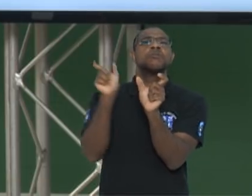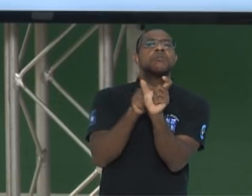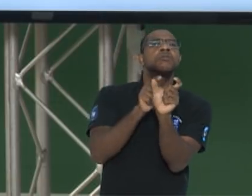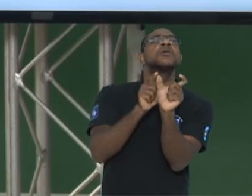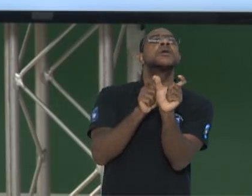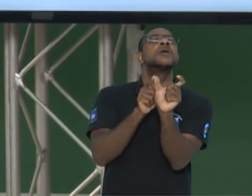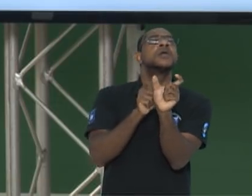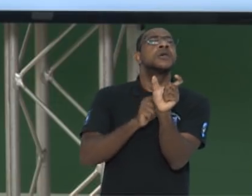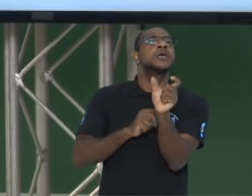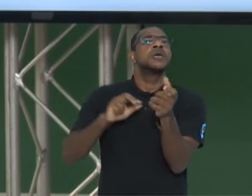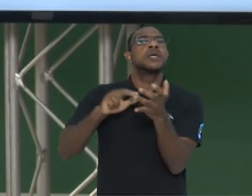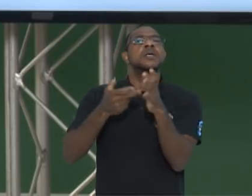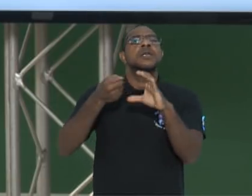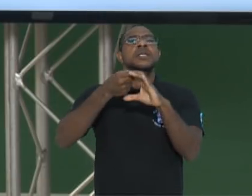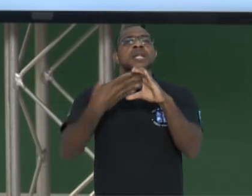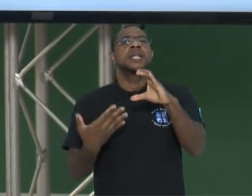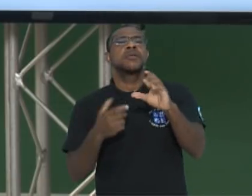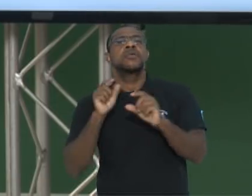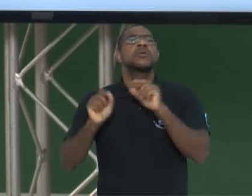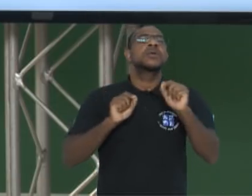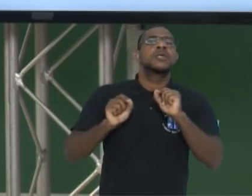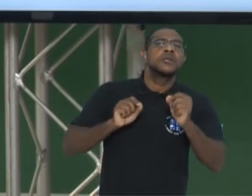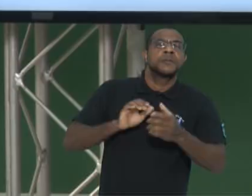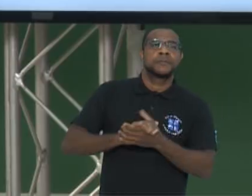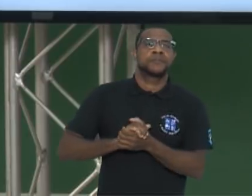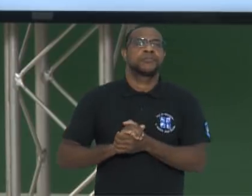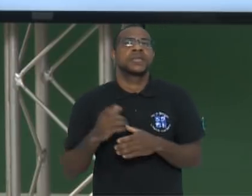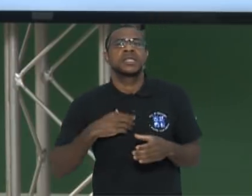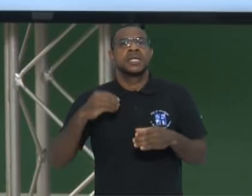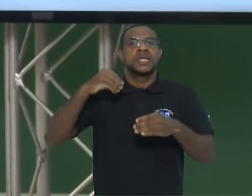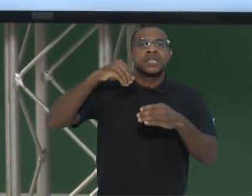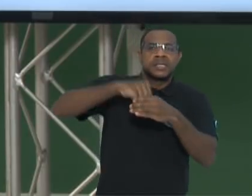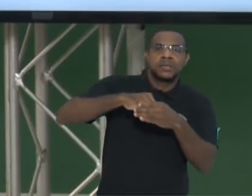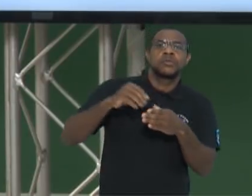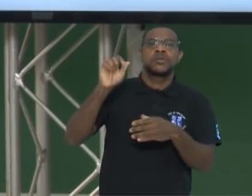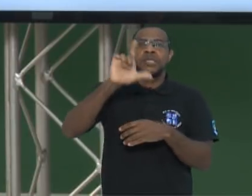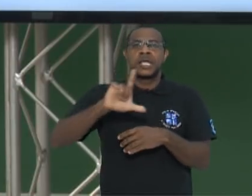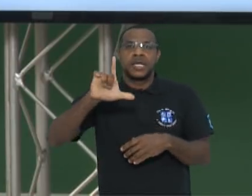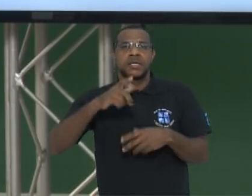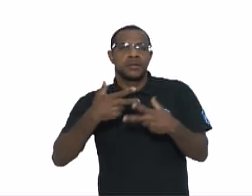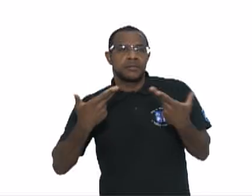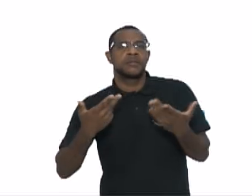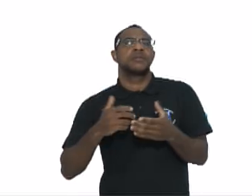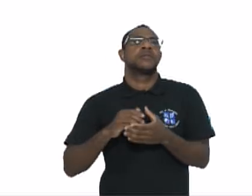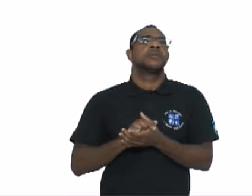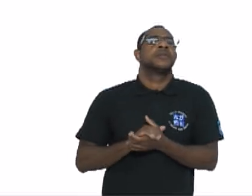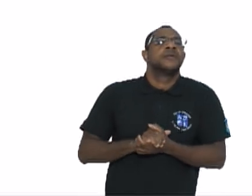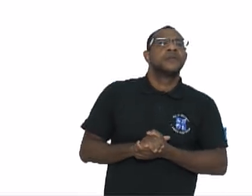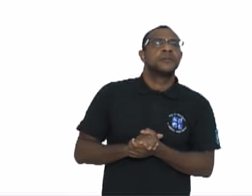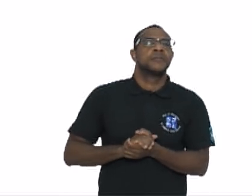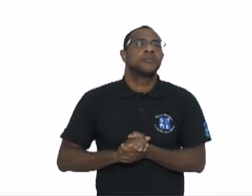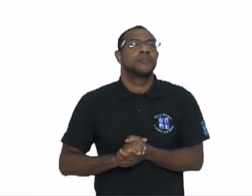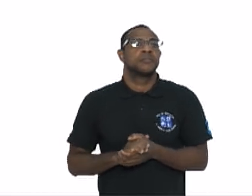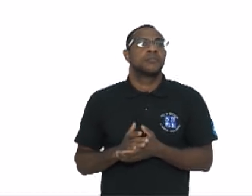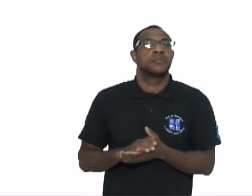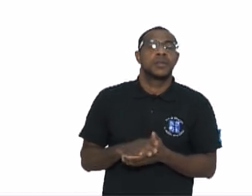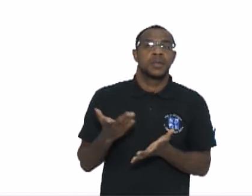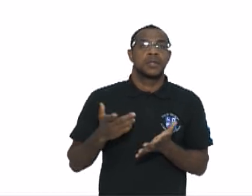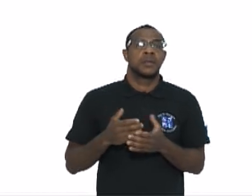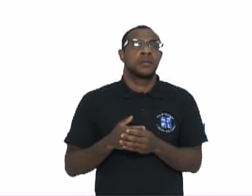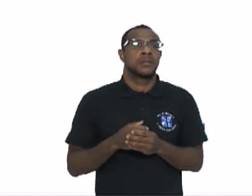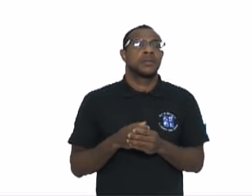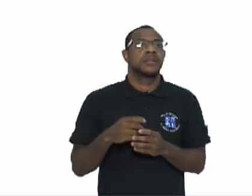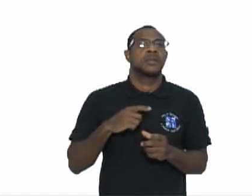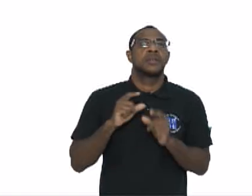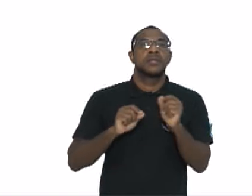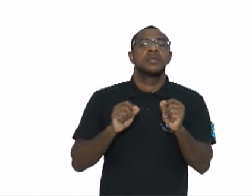dos contos da Cecília Meirelles, dos romances, dos textos literários que ela produz? Numa definição do dicionário, a gente